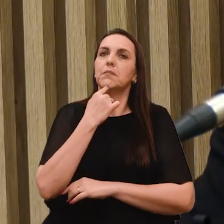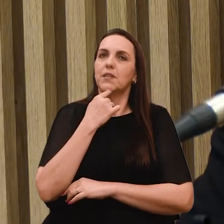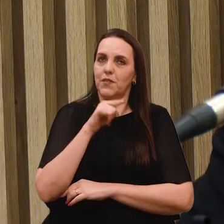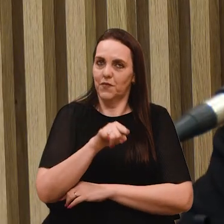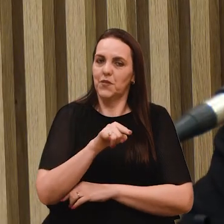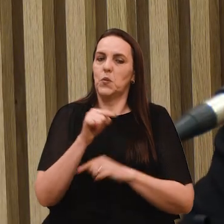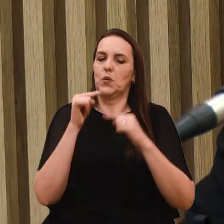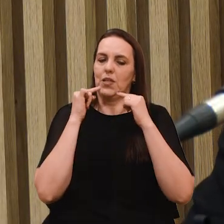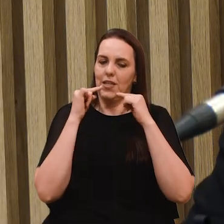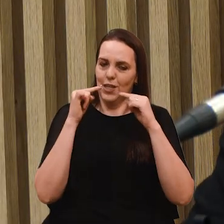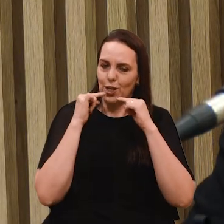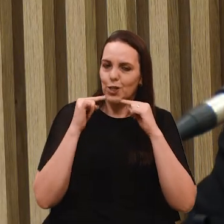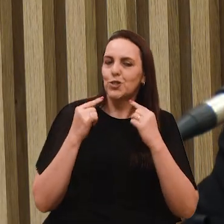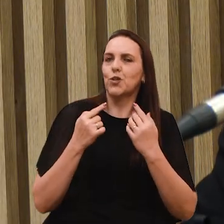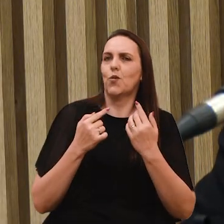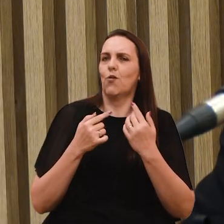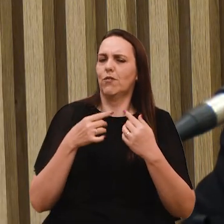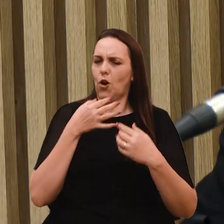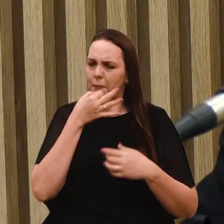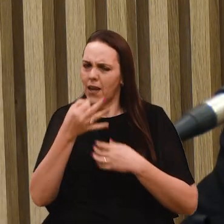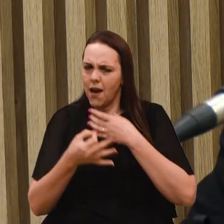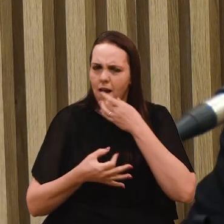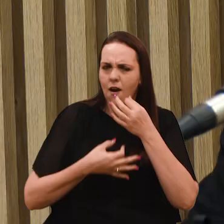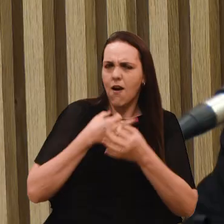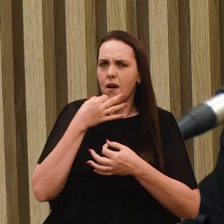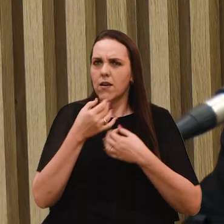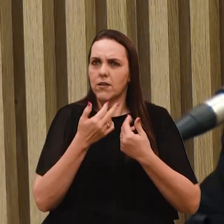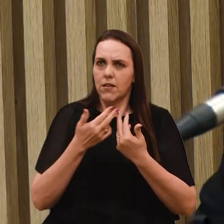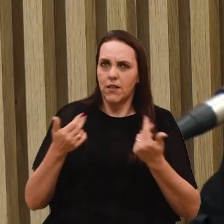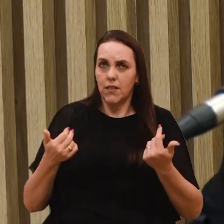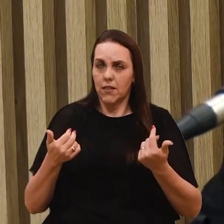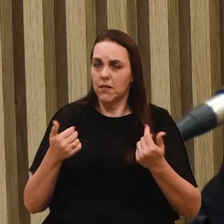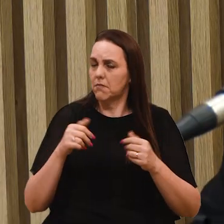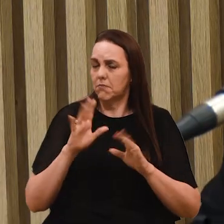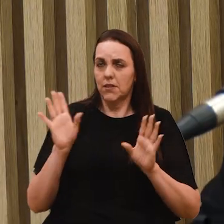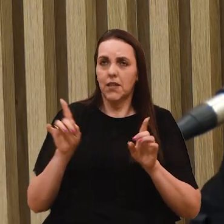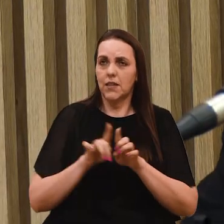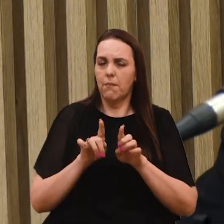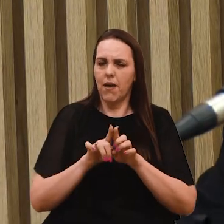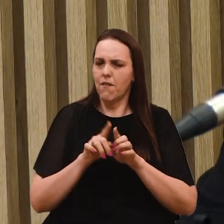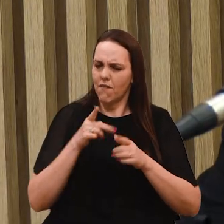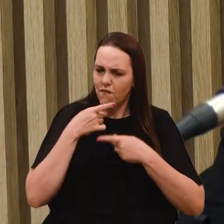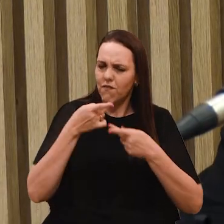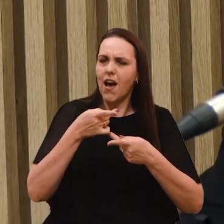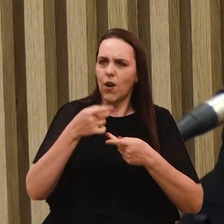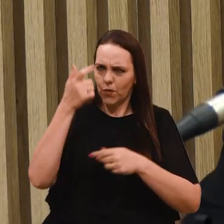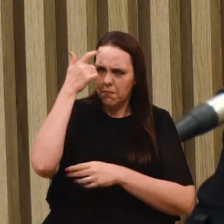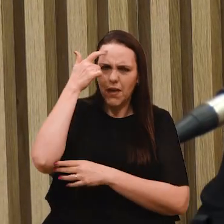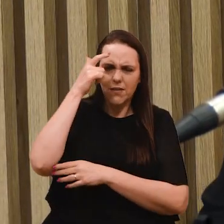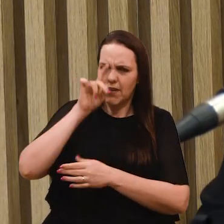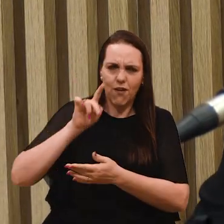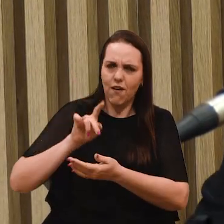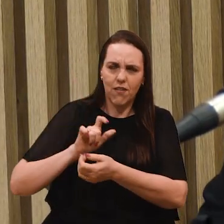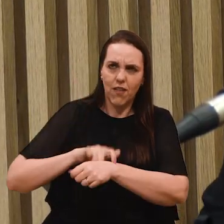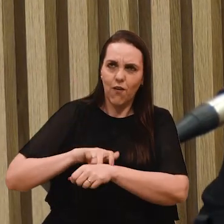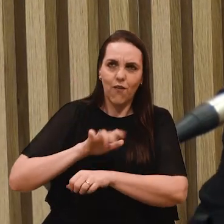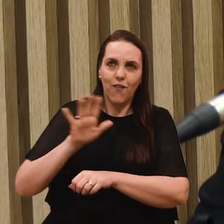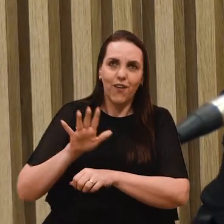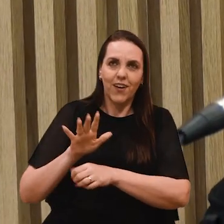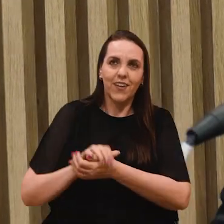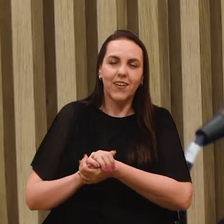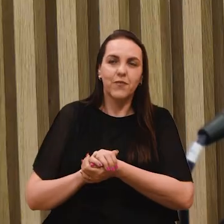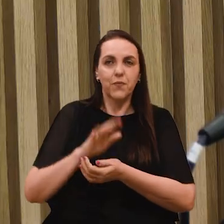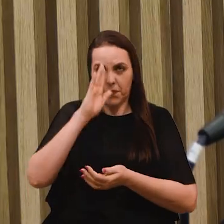bastante crítico, né? Eles são muito autênticos e conforme eu